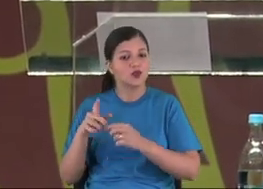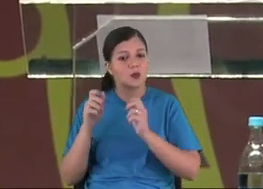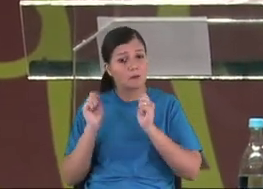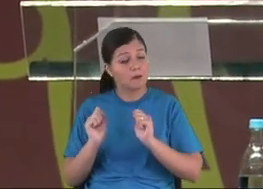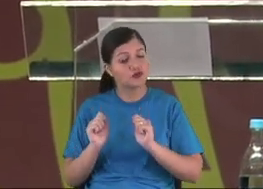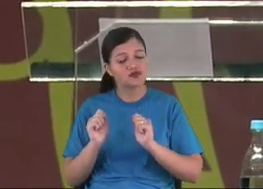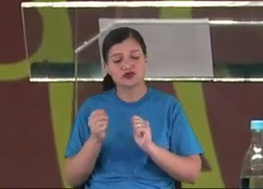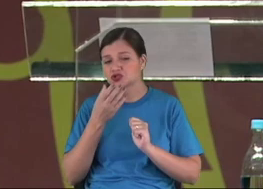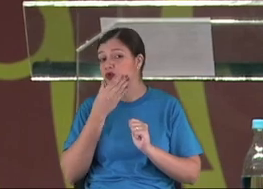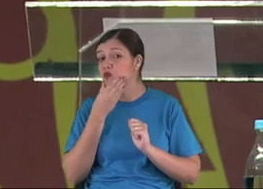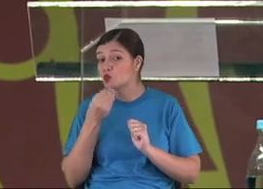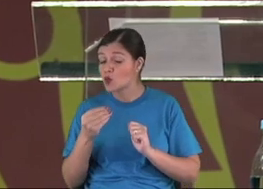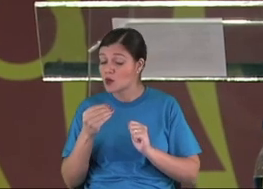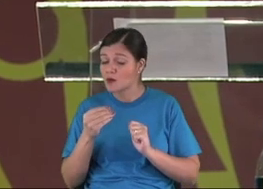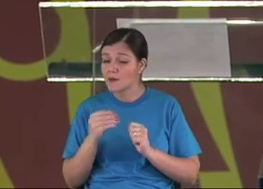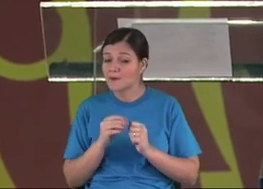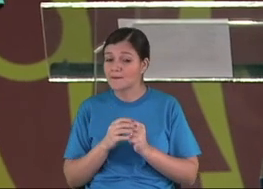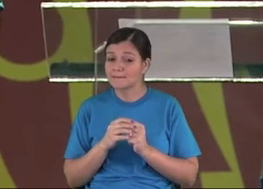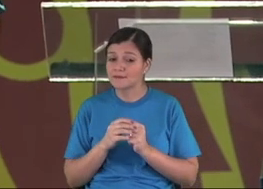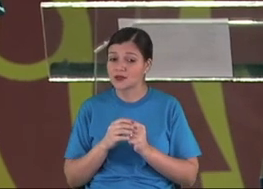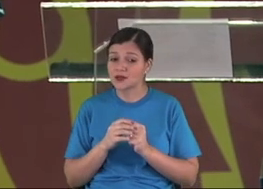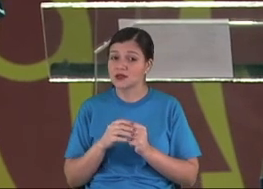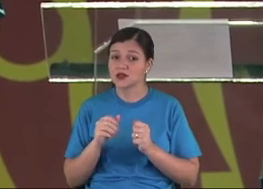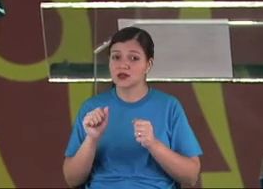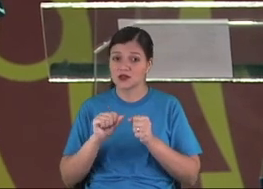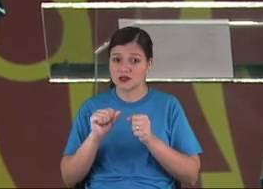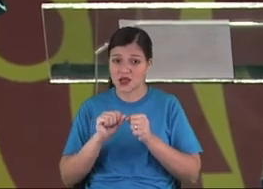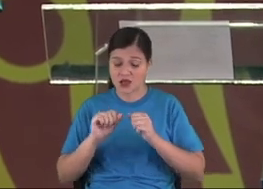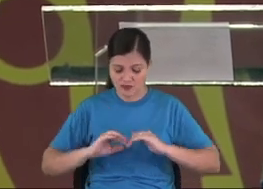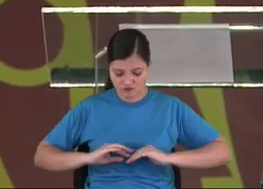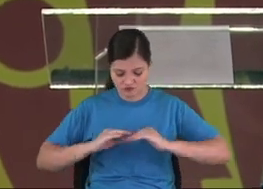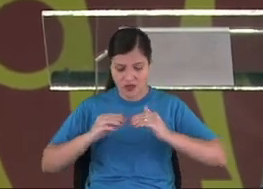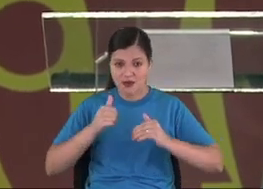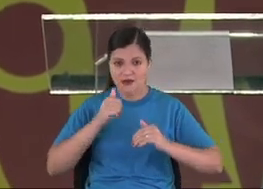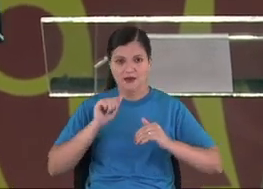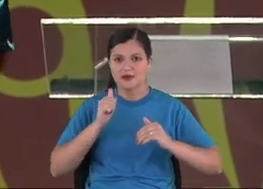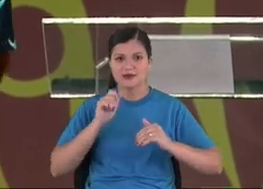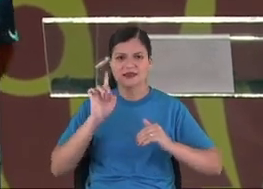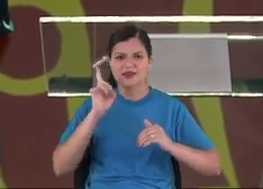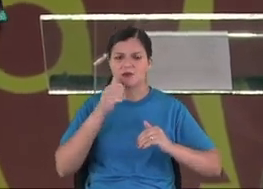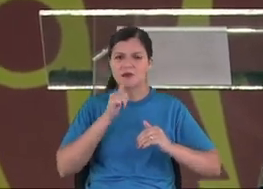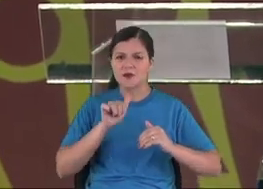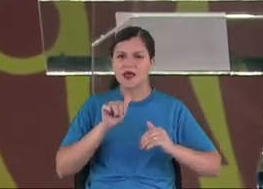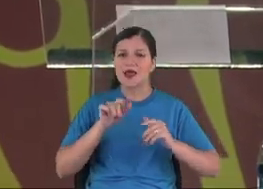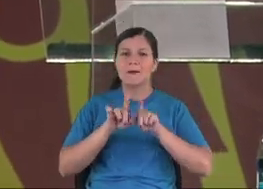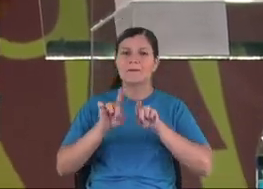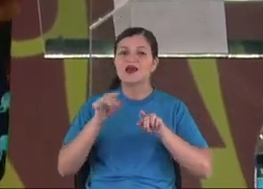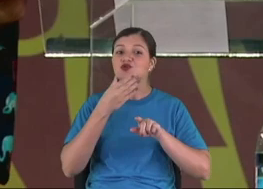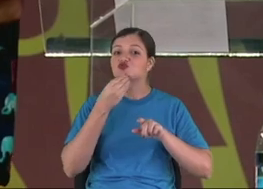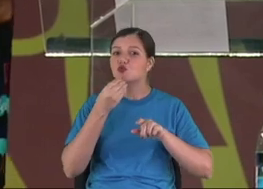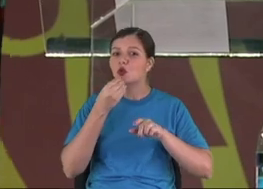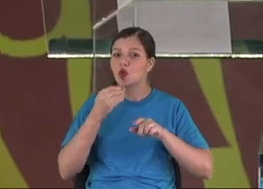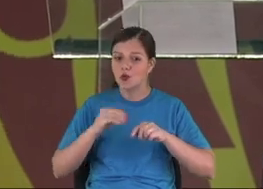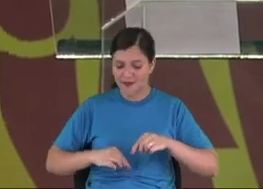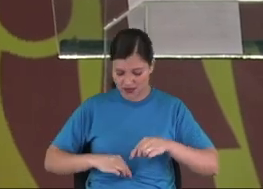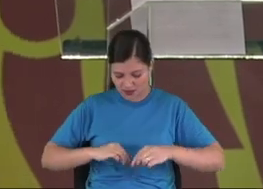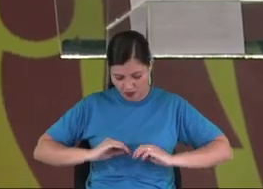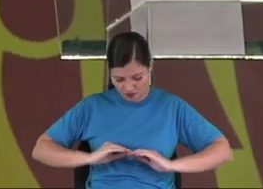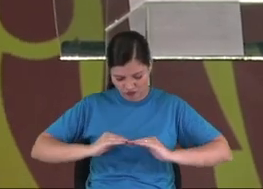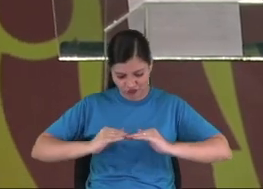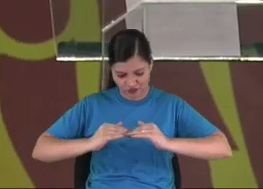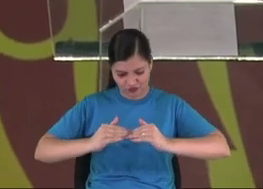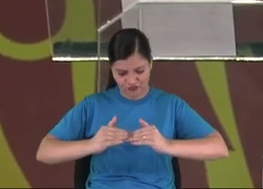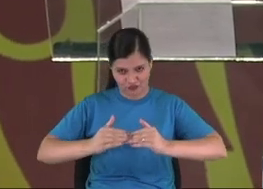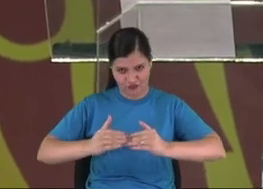homem que gerava a criança. Eu estava até pensando, podia ser assim: do umbigo crescia um